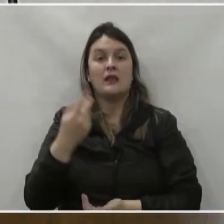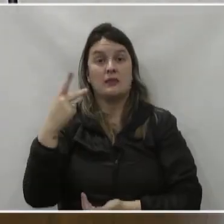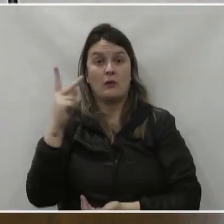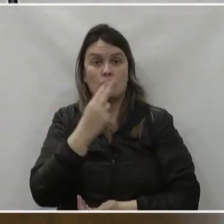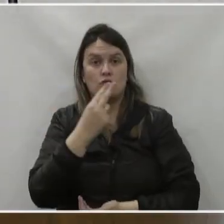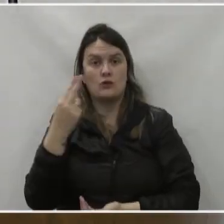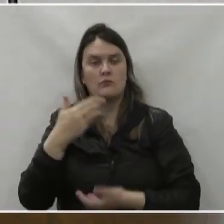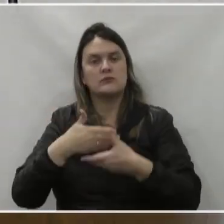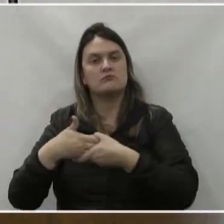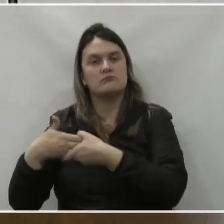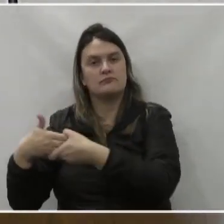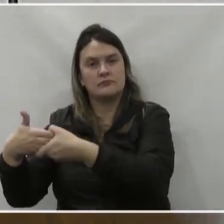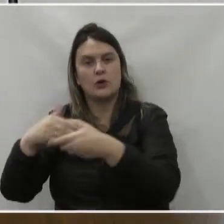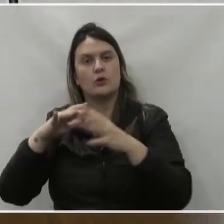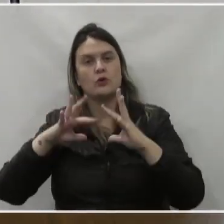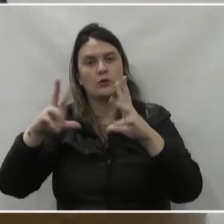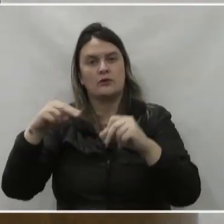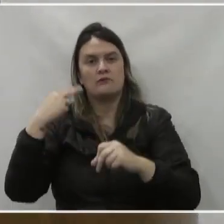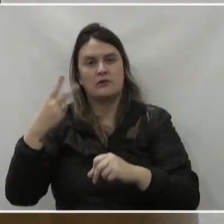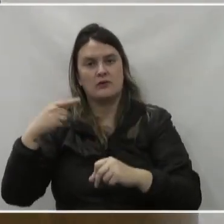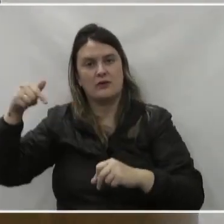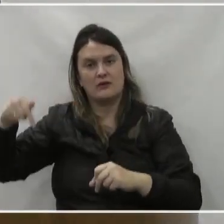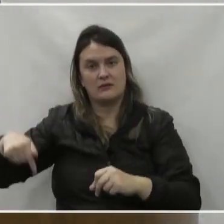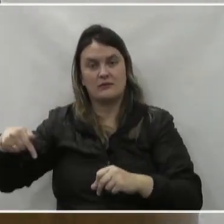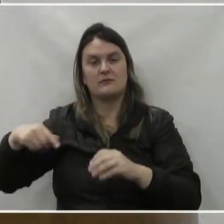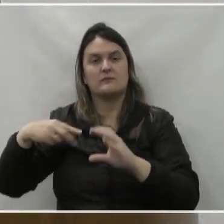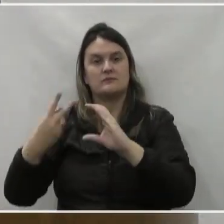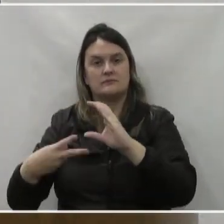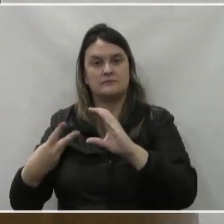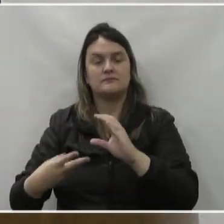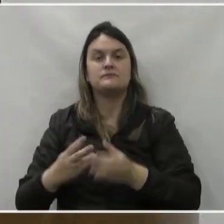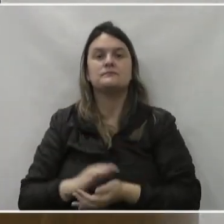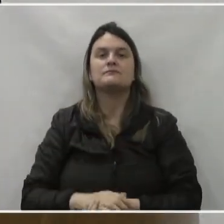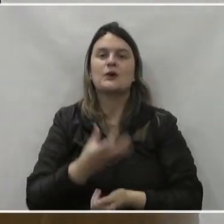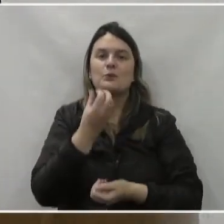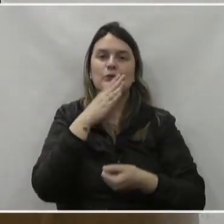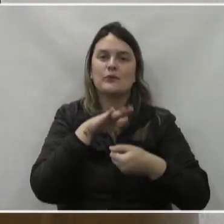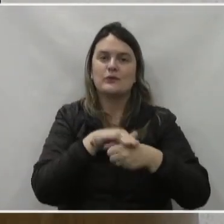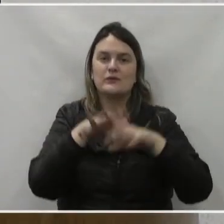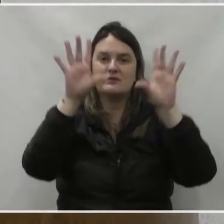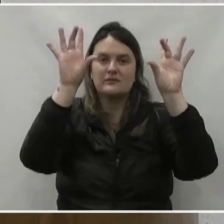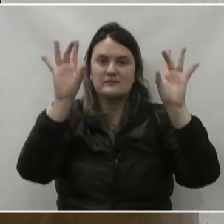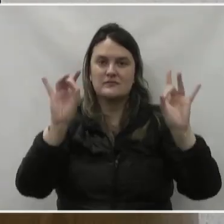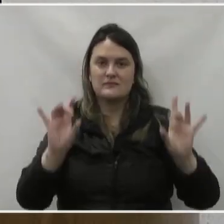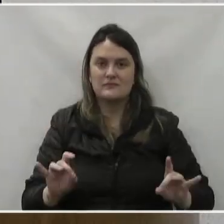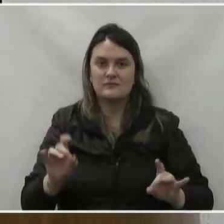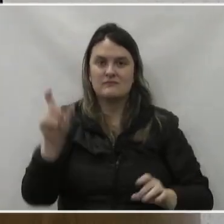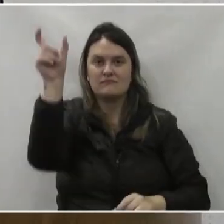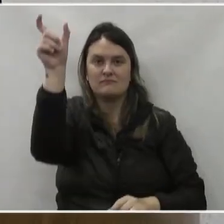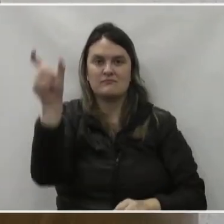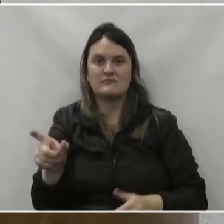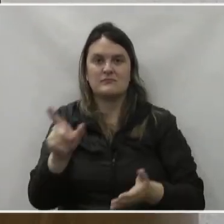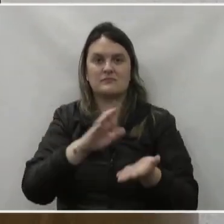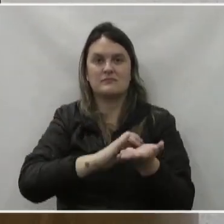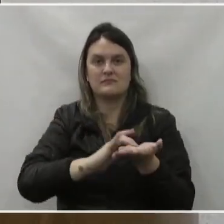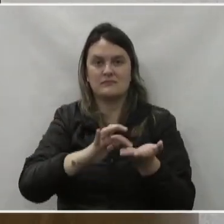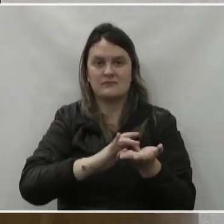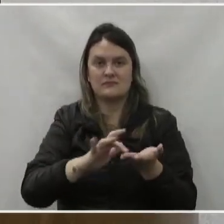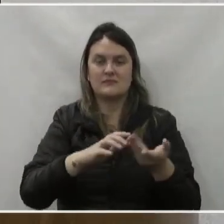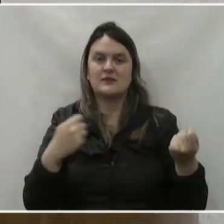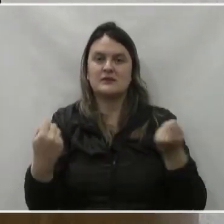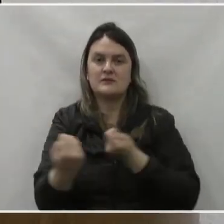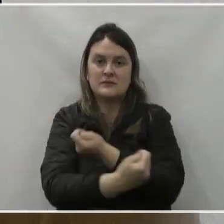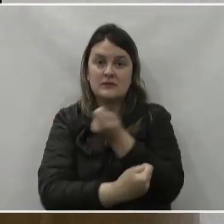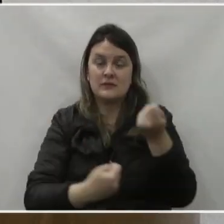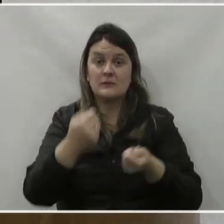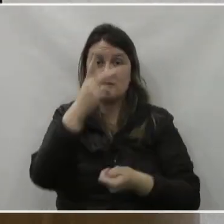nome eu cumprimento todos os vereadores desta Casa de Leis. Boa noite especial ao senhor secretário municipal de